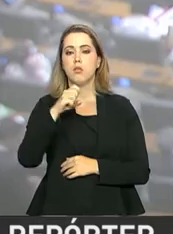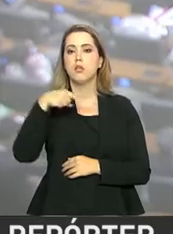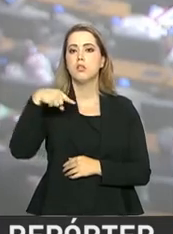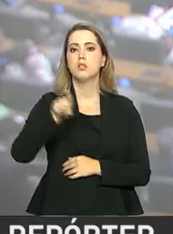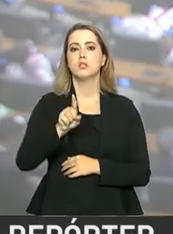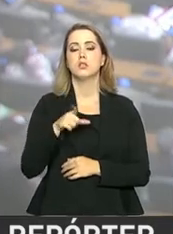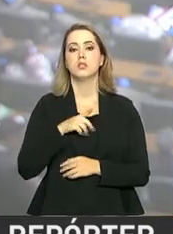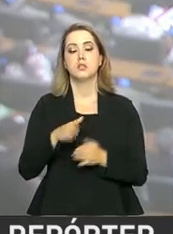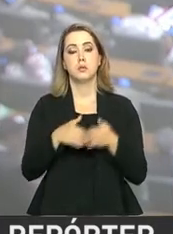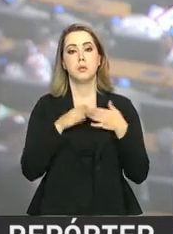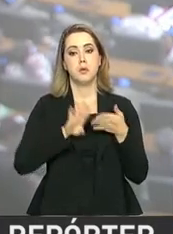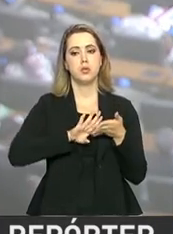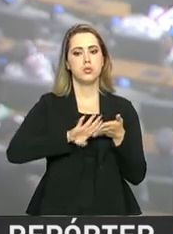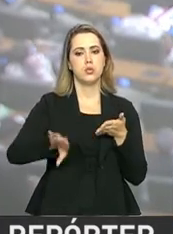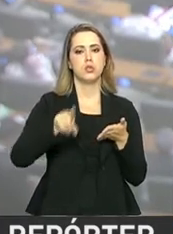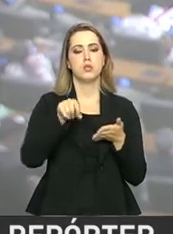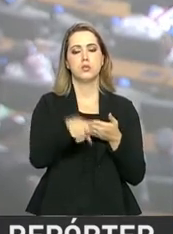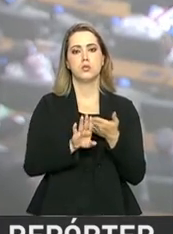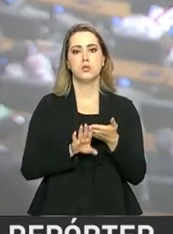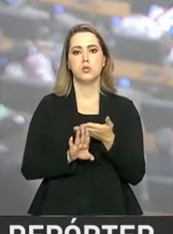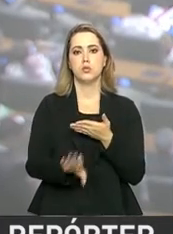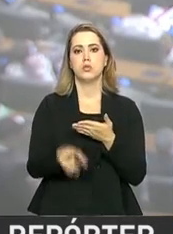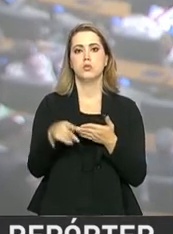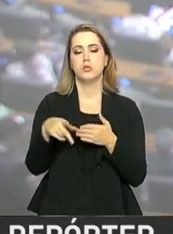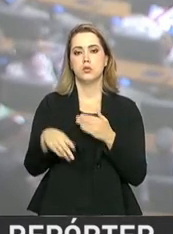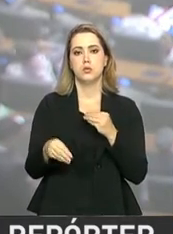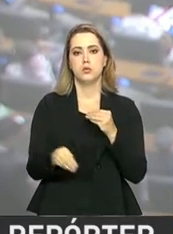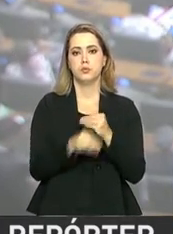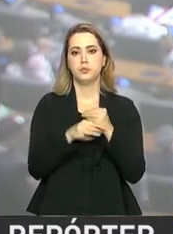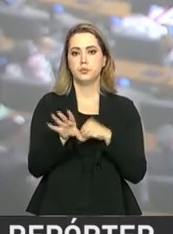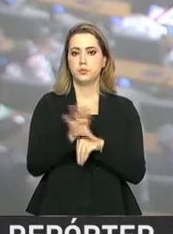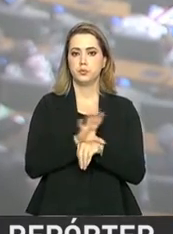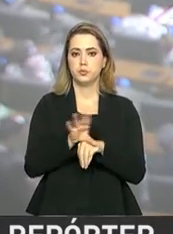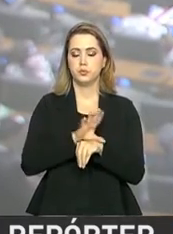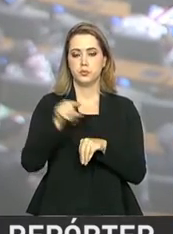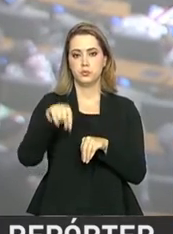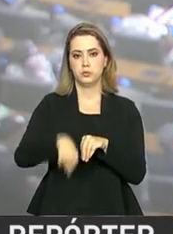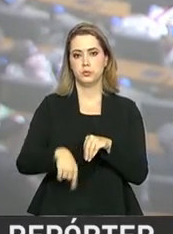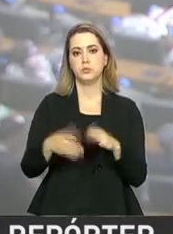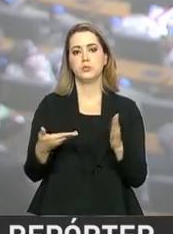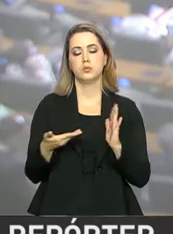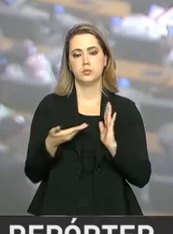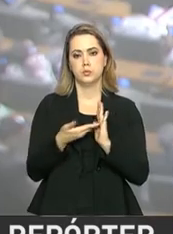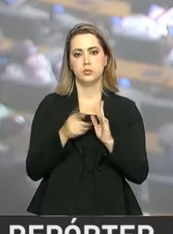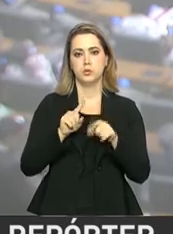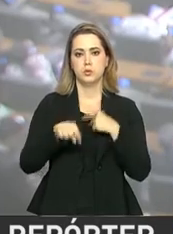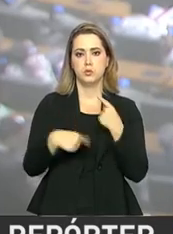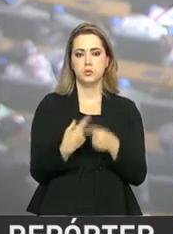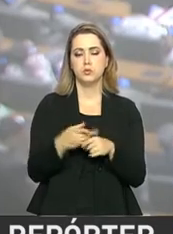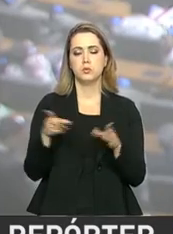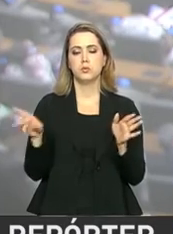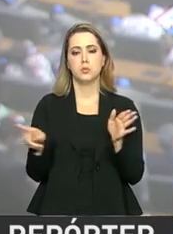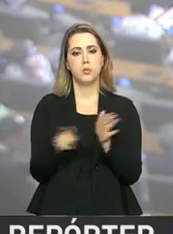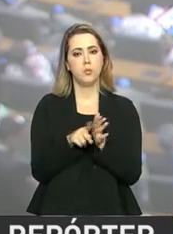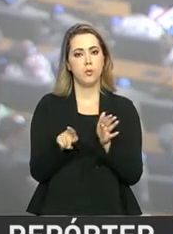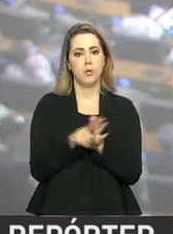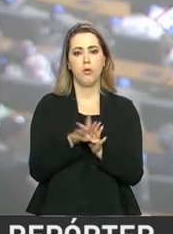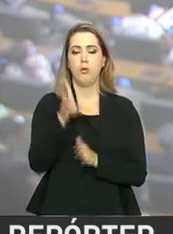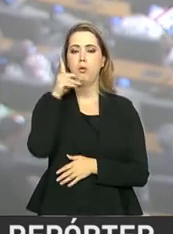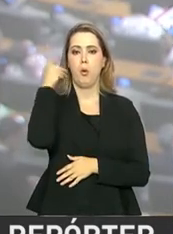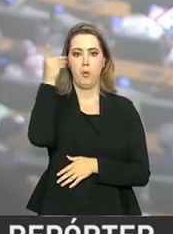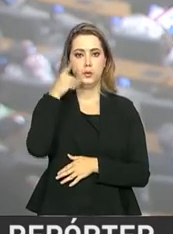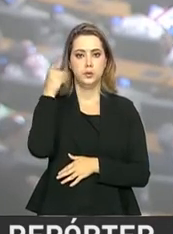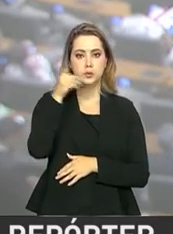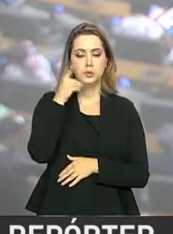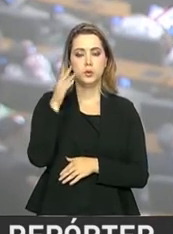retirada da PEC, da pauta aqui do plenário Ulisses Guimarães. Na sequência, são os próprios deputados que